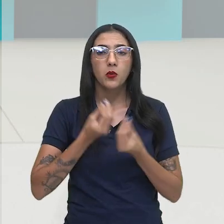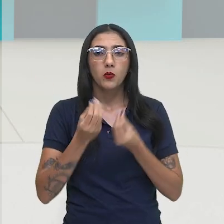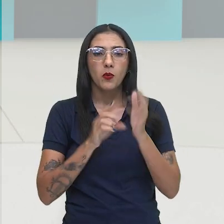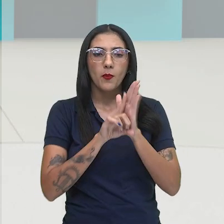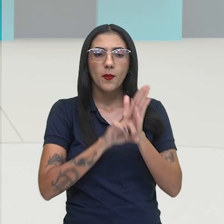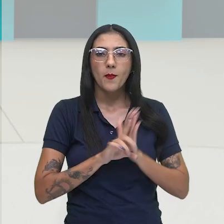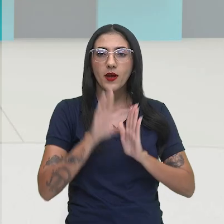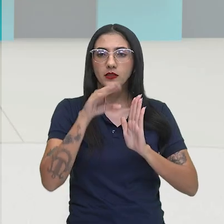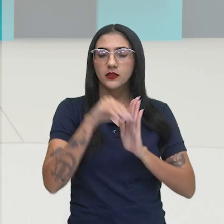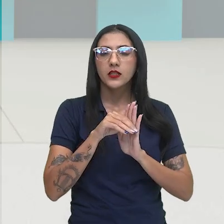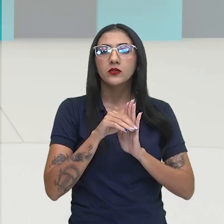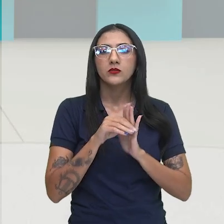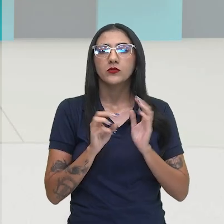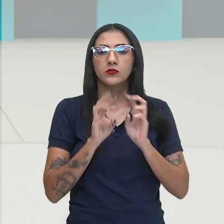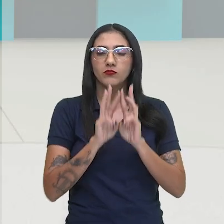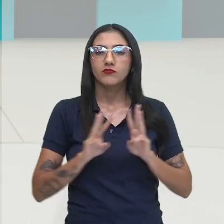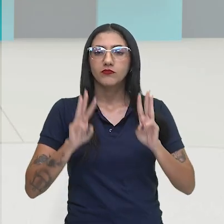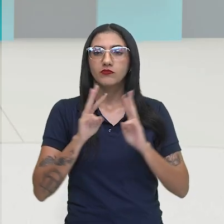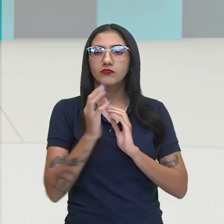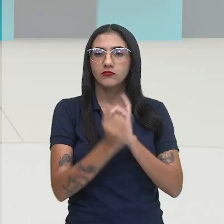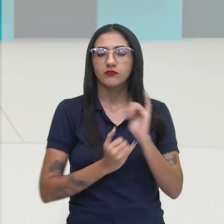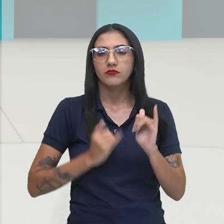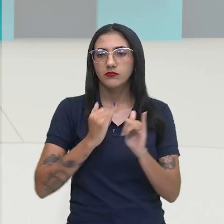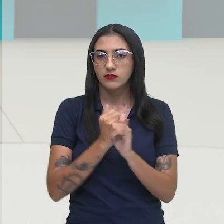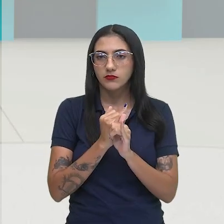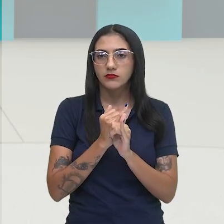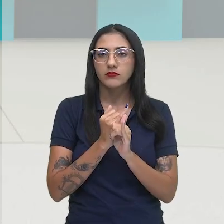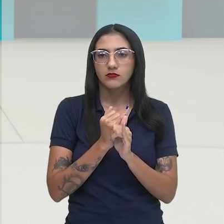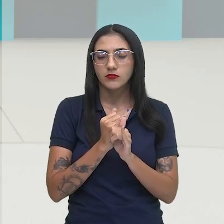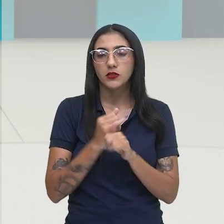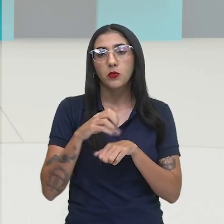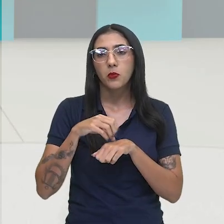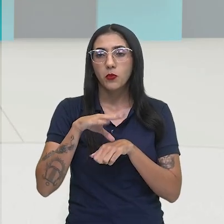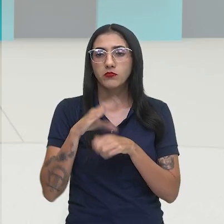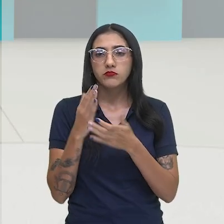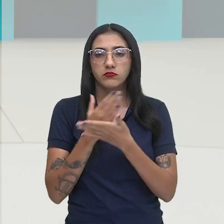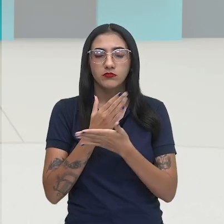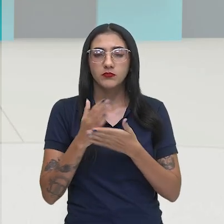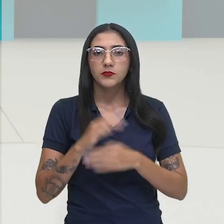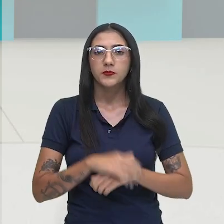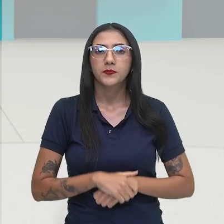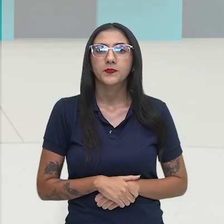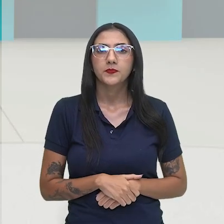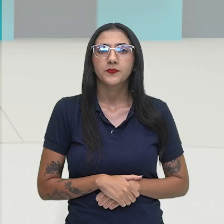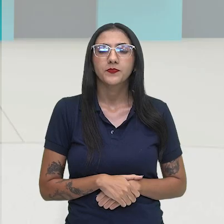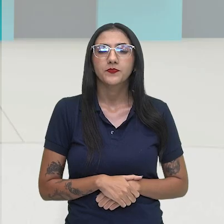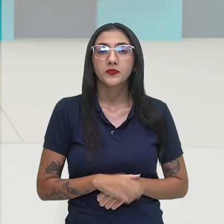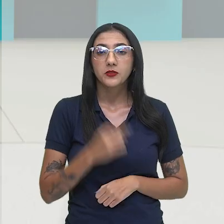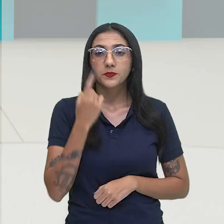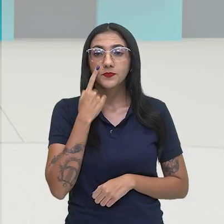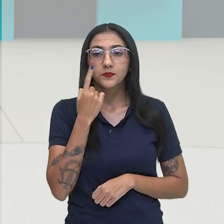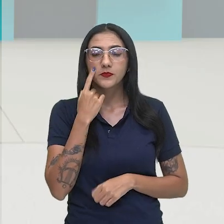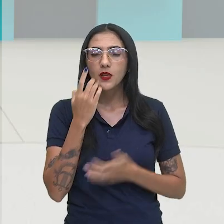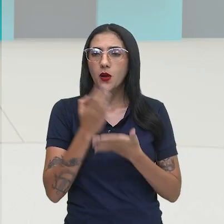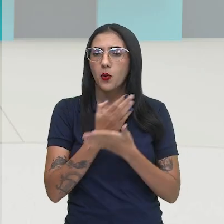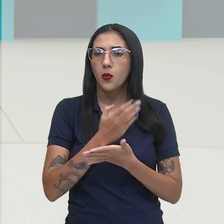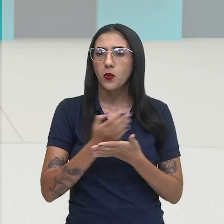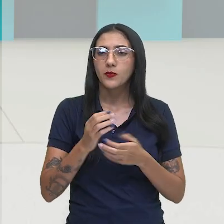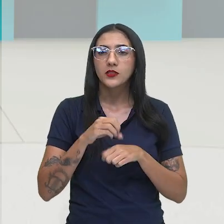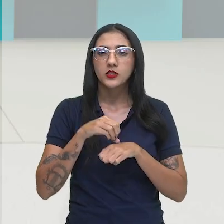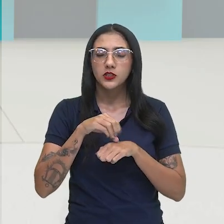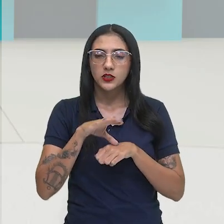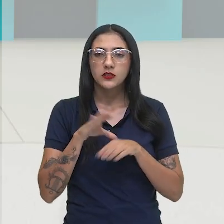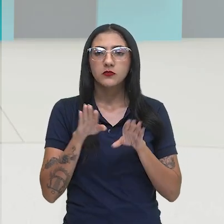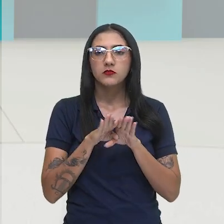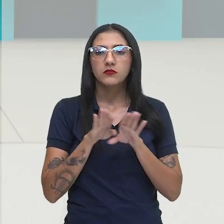na internet. A palavrinha search significa pesquisar. Um guia de como pesquisar na internet. Vamos ver algumas dessas funções e